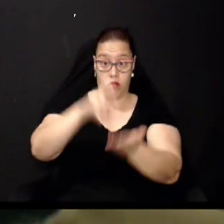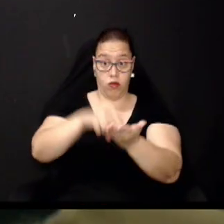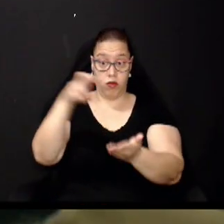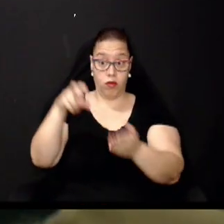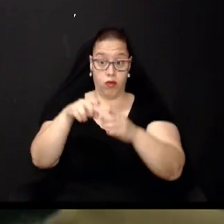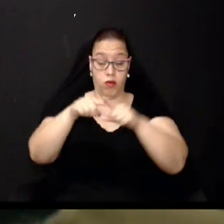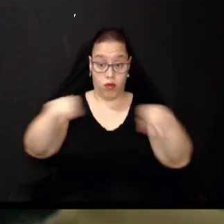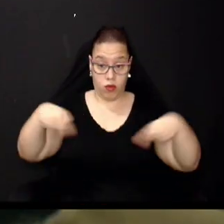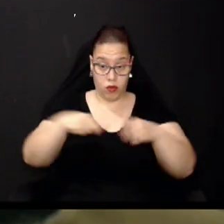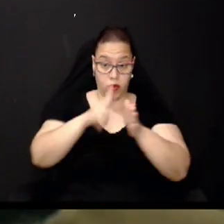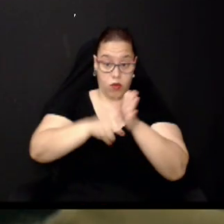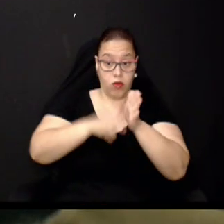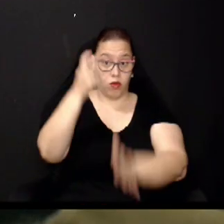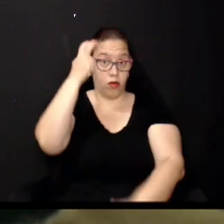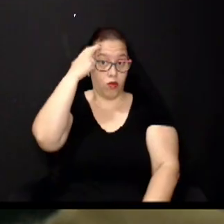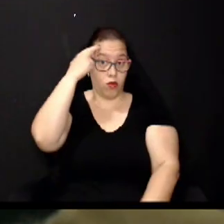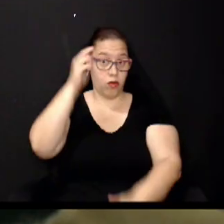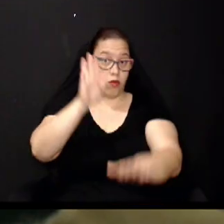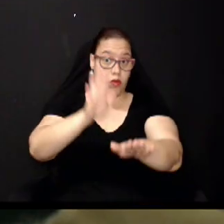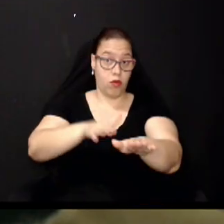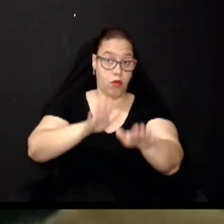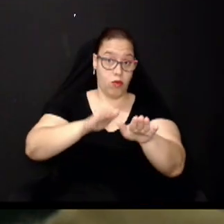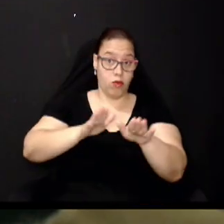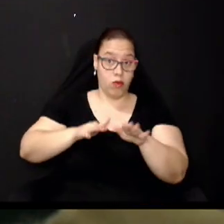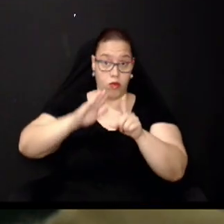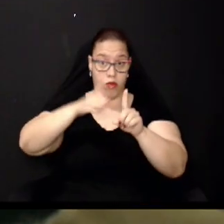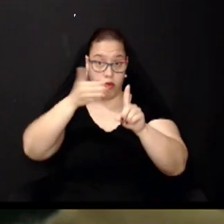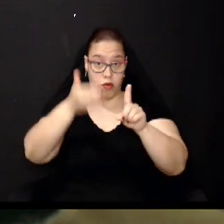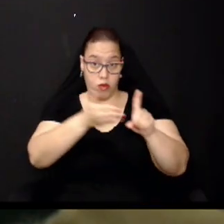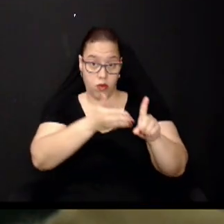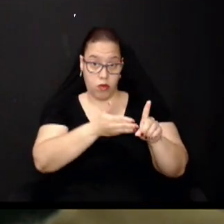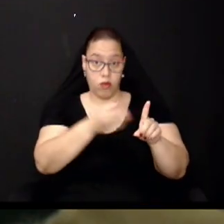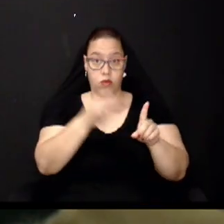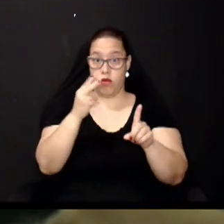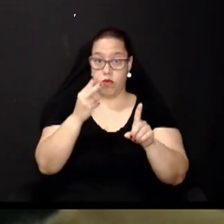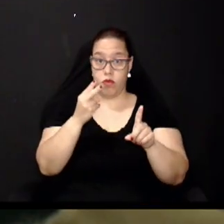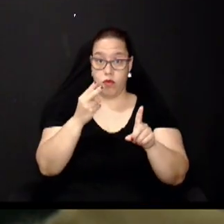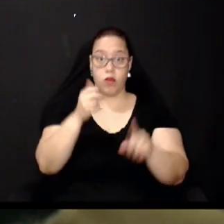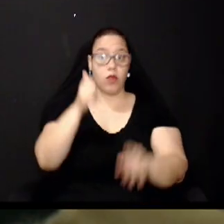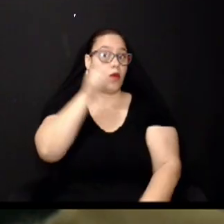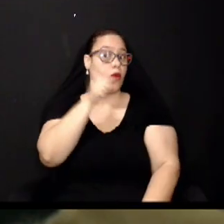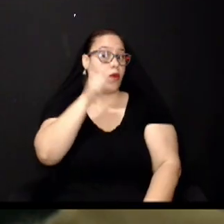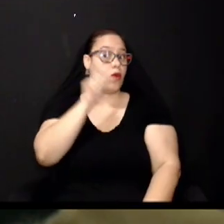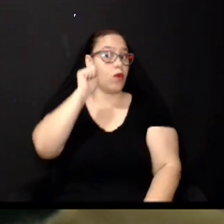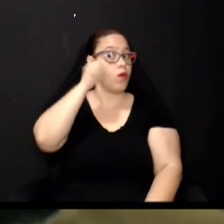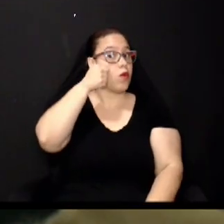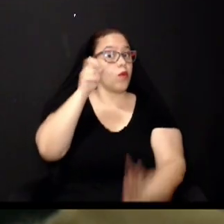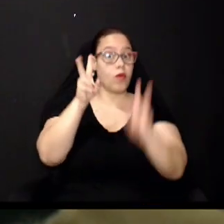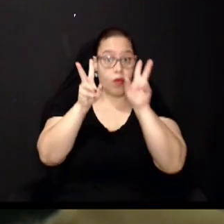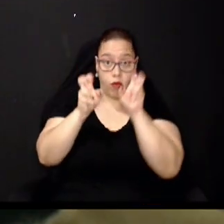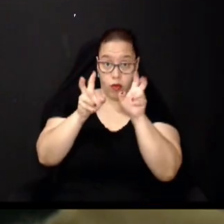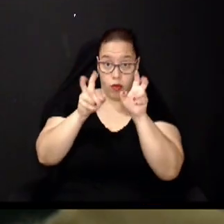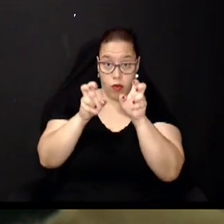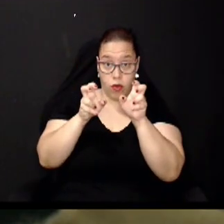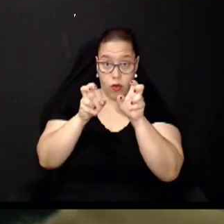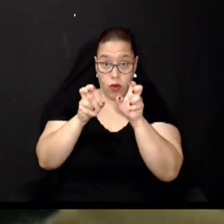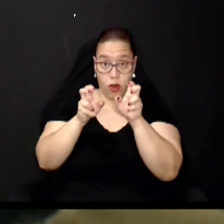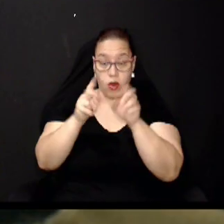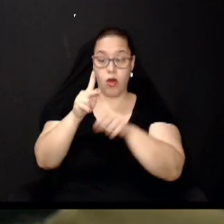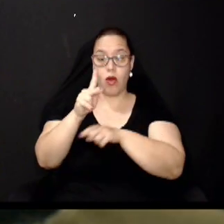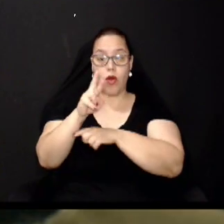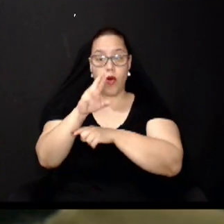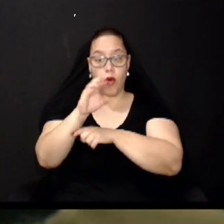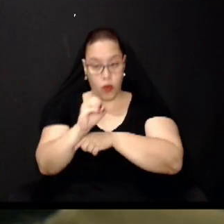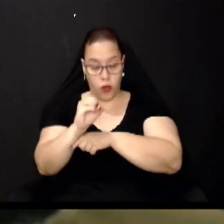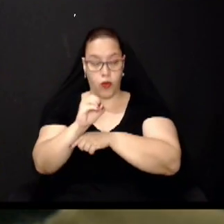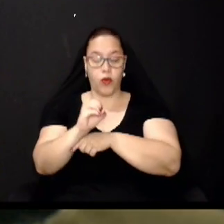Este ano, a marcha homenageia a 2ª Marcha Nacional de Mulheres Negras, com o tema Por Reparação e pelo Bem Viver.